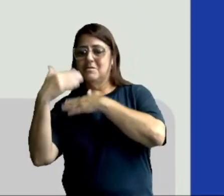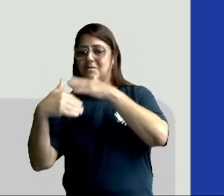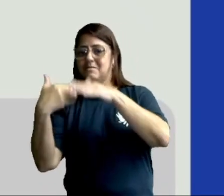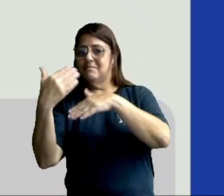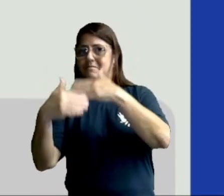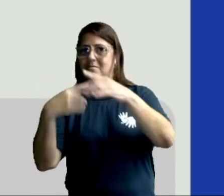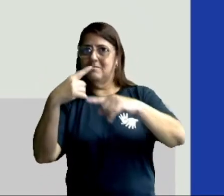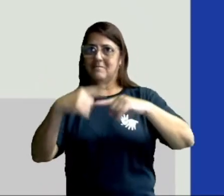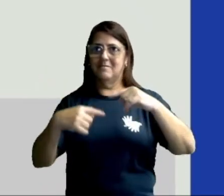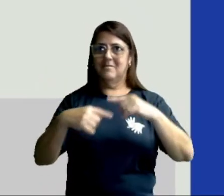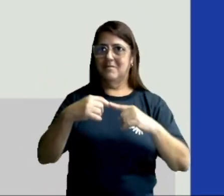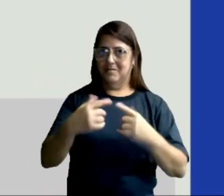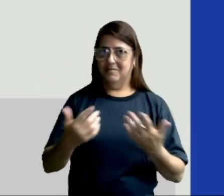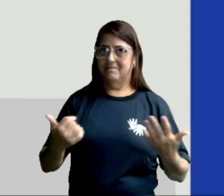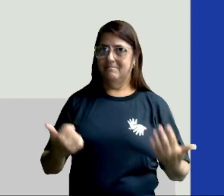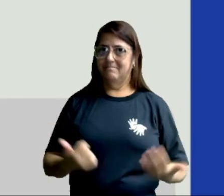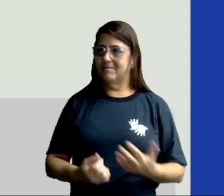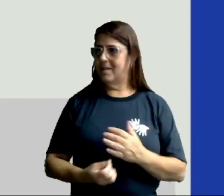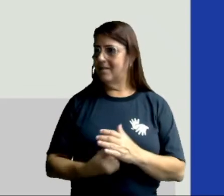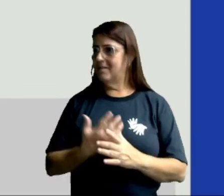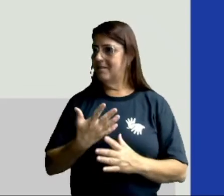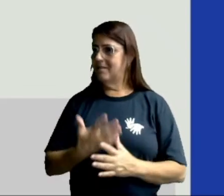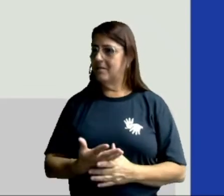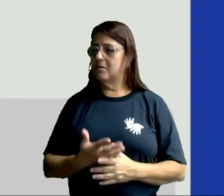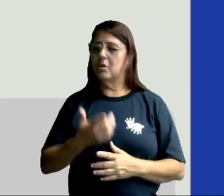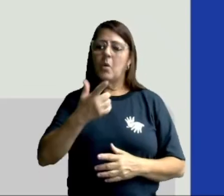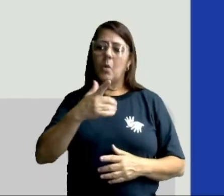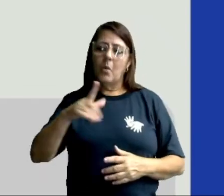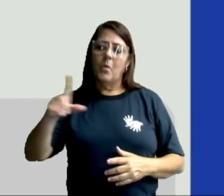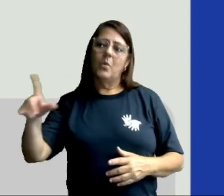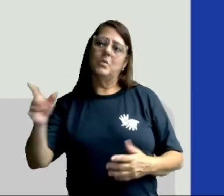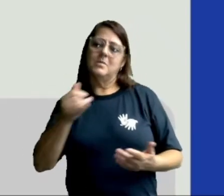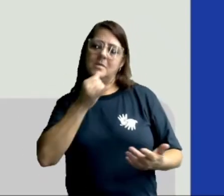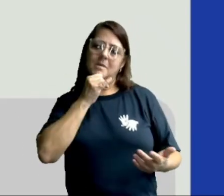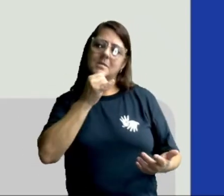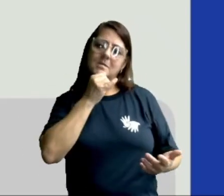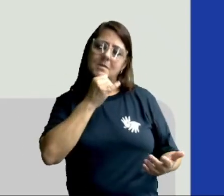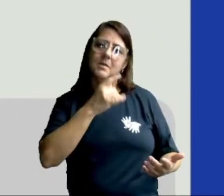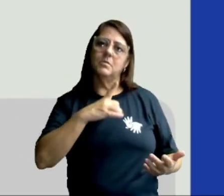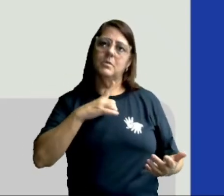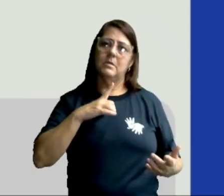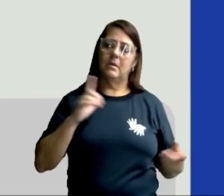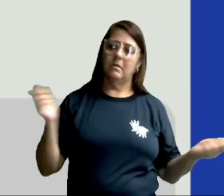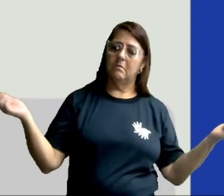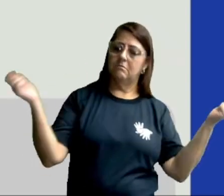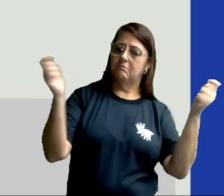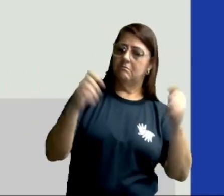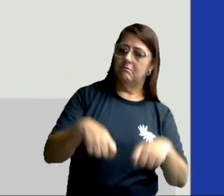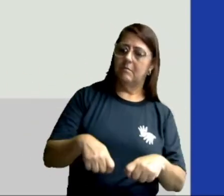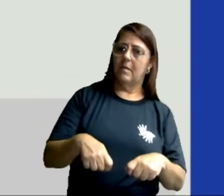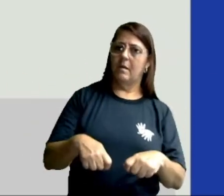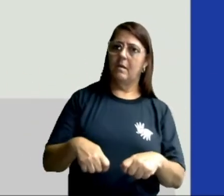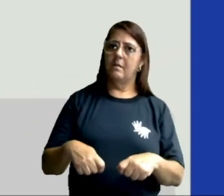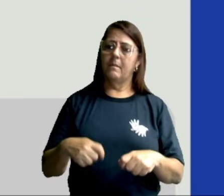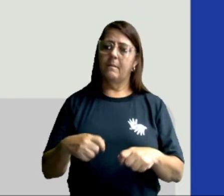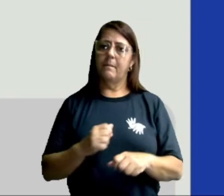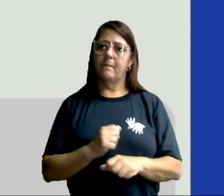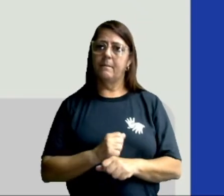nos materiais que são produzidos. Esses e outros benefícios só são possíveis por conta